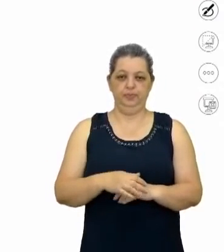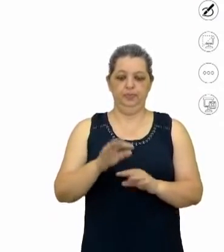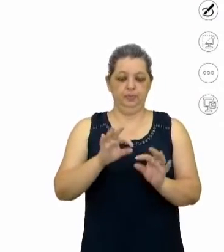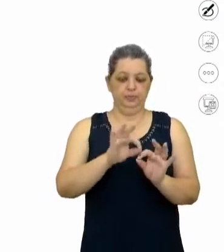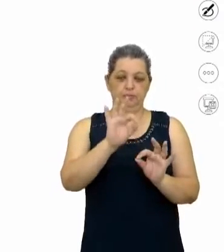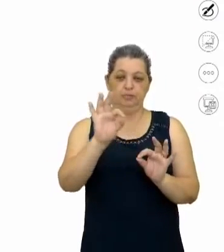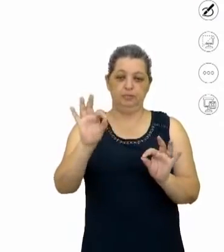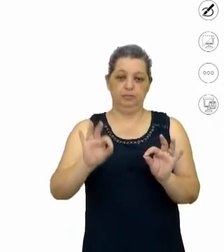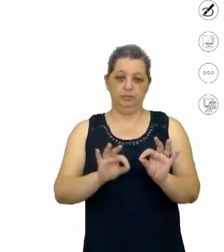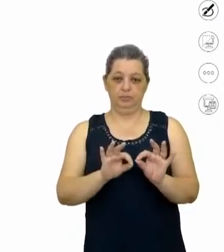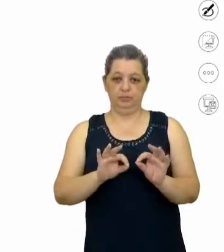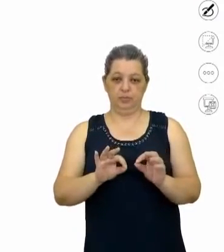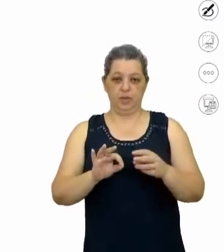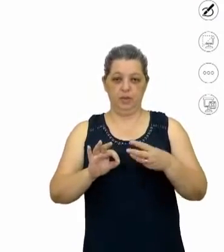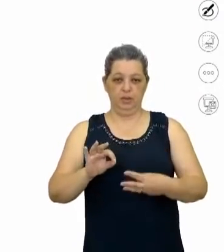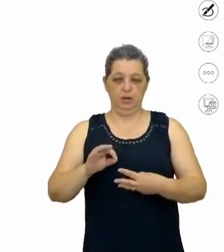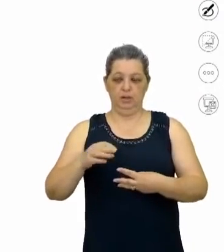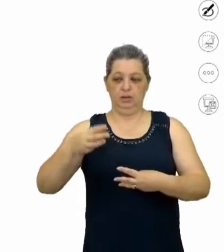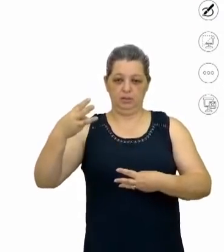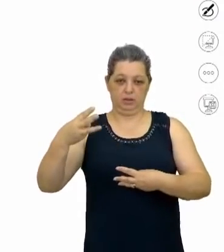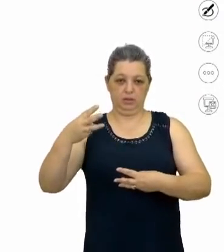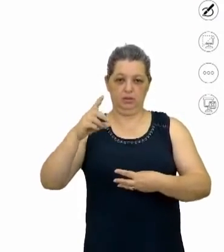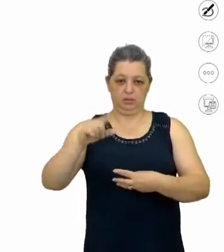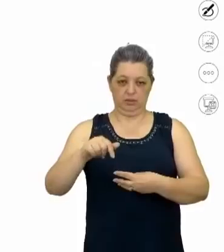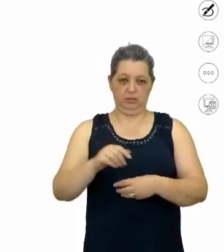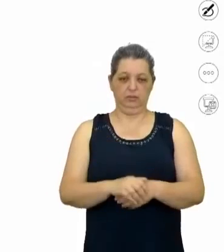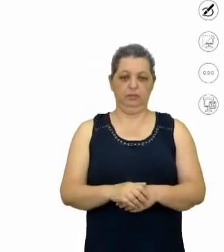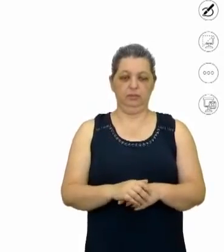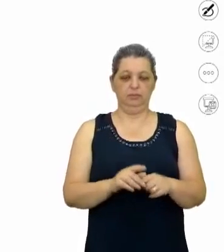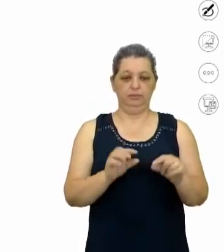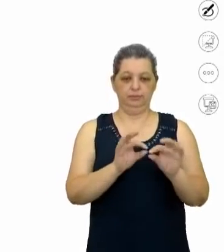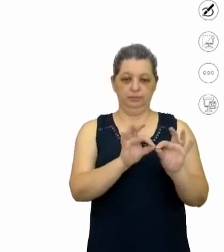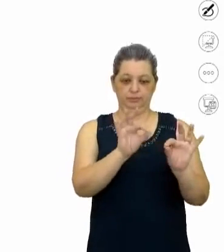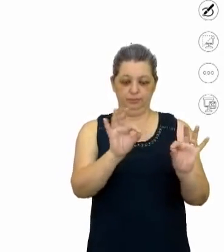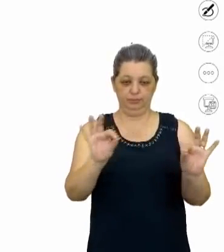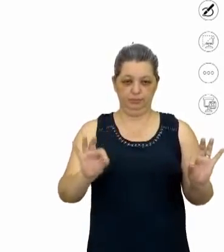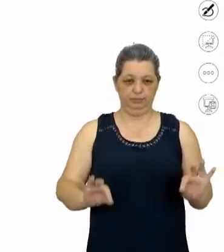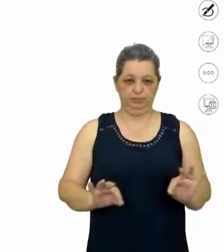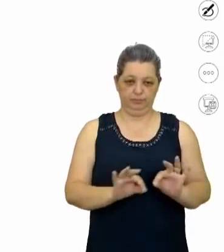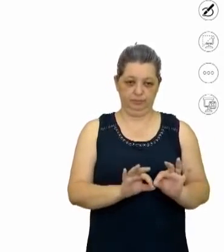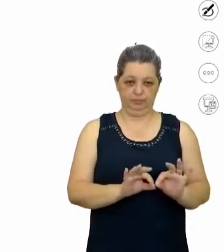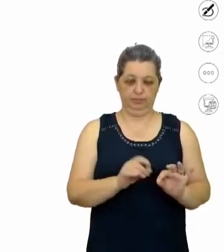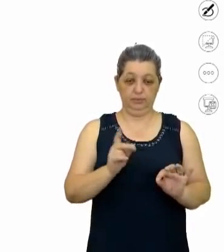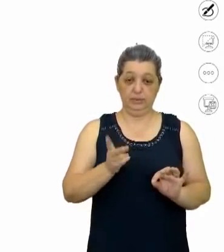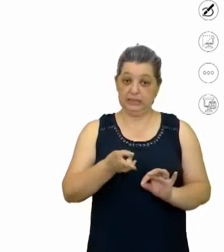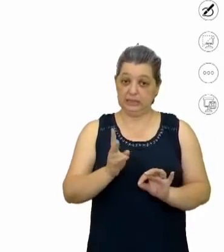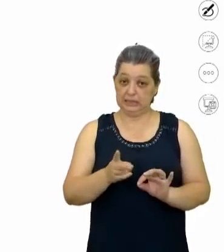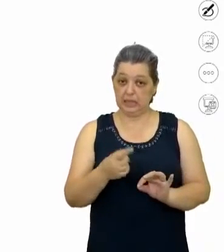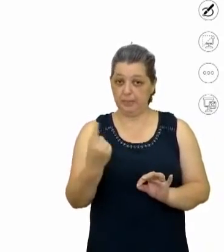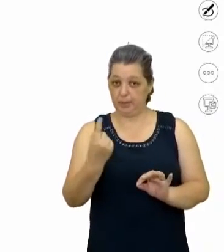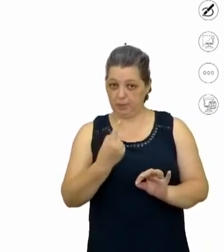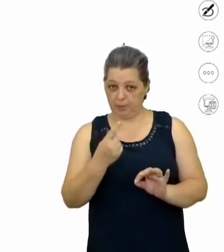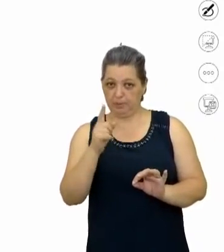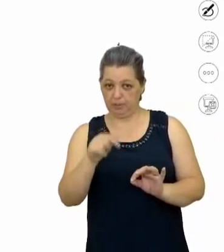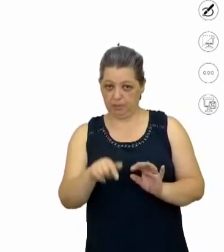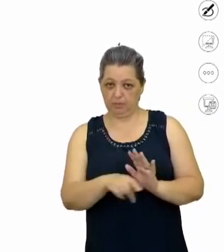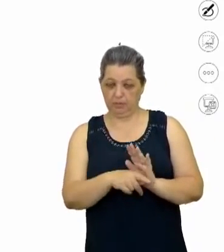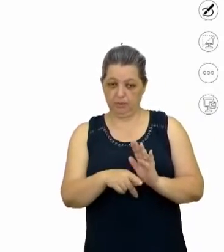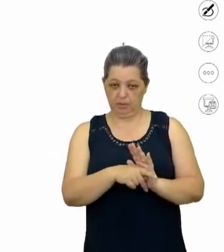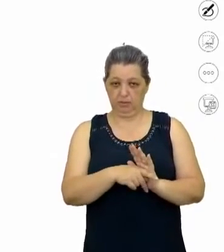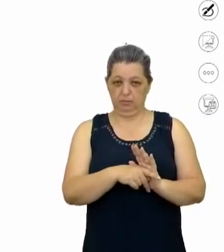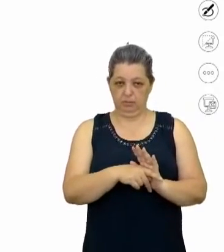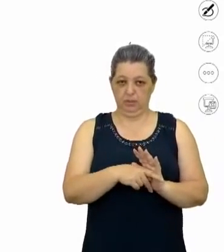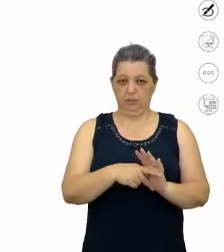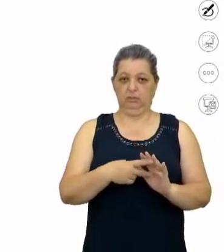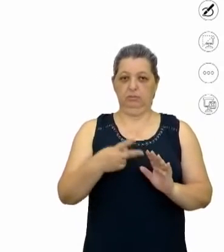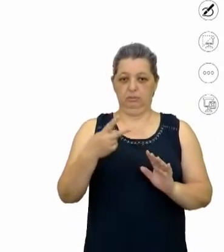3. E as outras duas peças é o retângulo 2x vezes 3. Então, veja, sempre o primeiro termo é um quadrado, o segundo